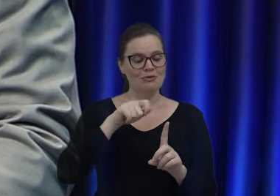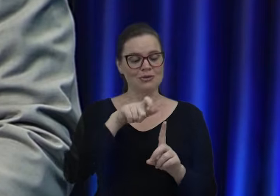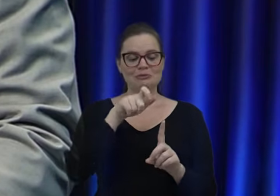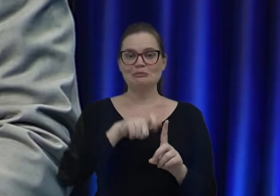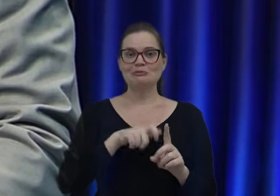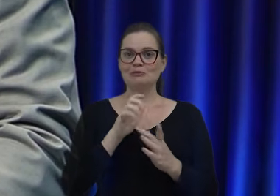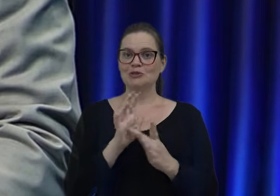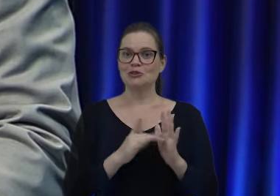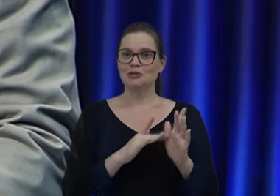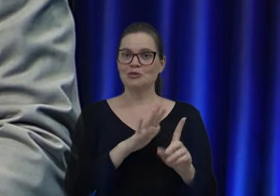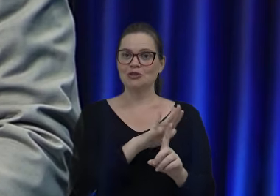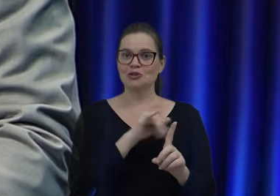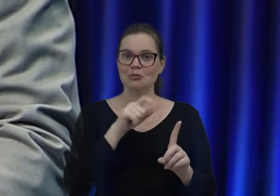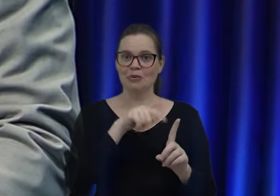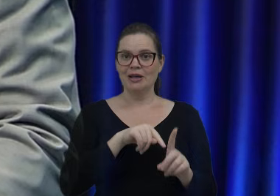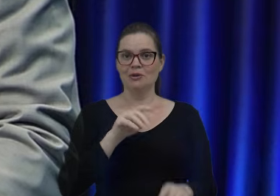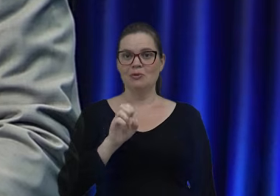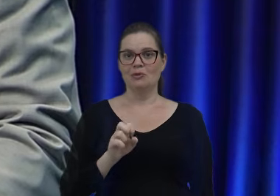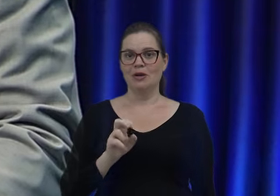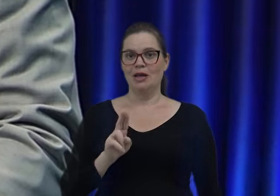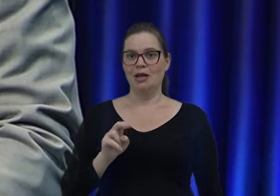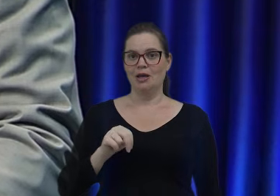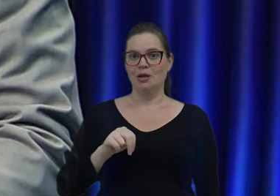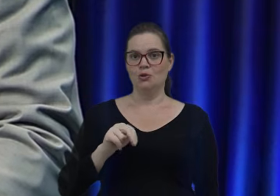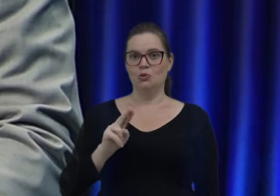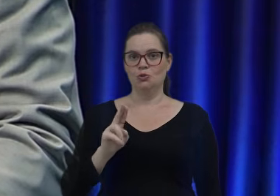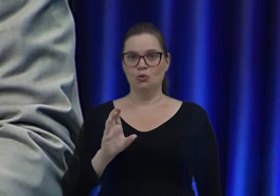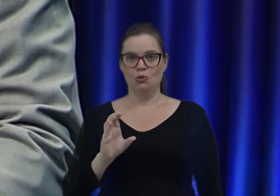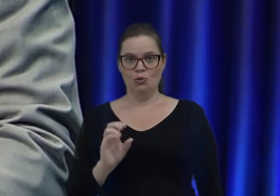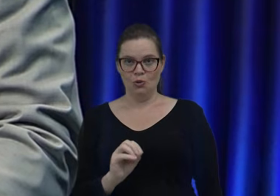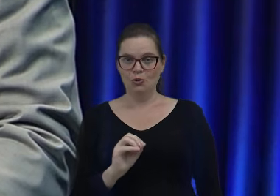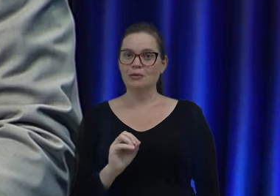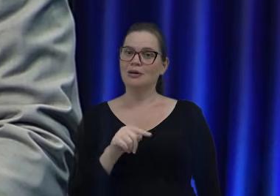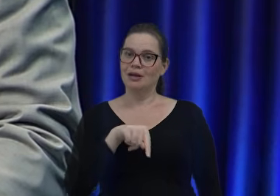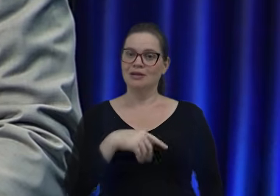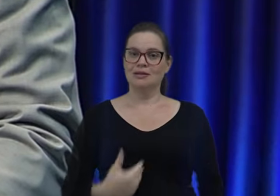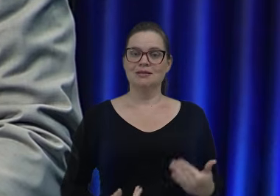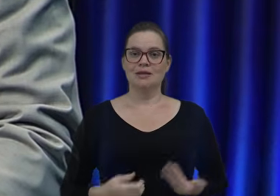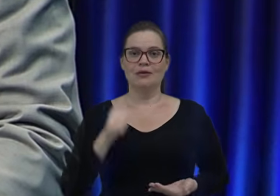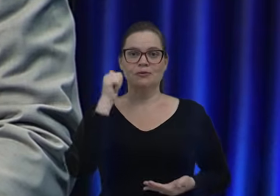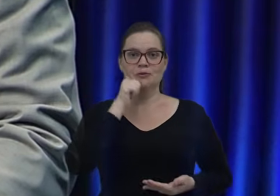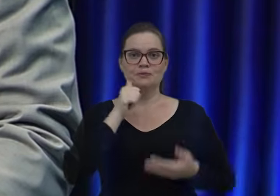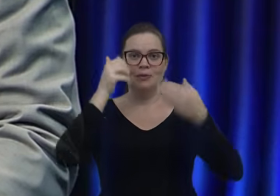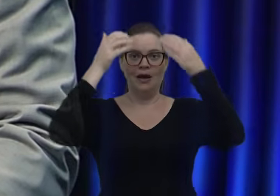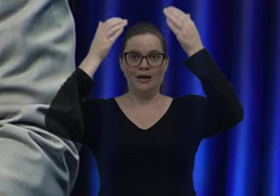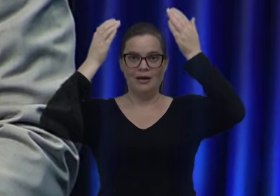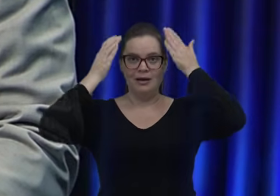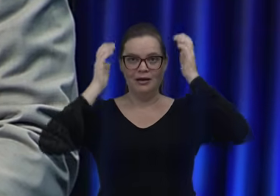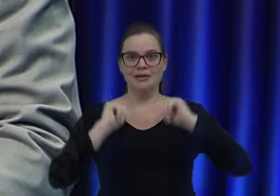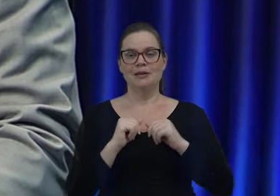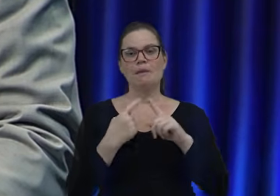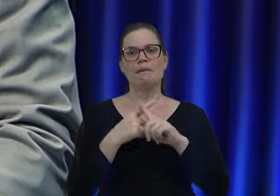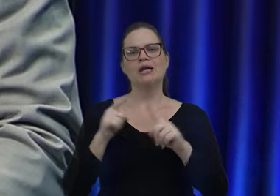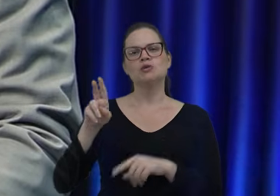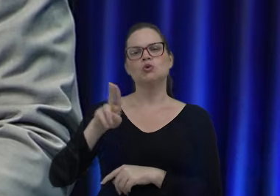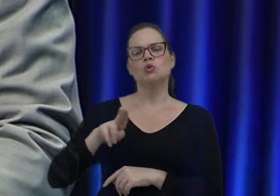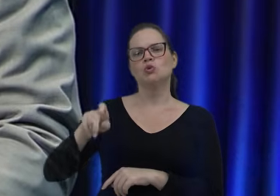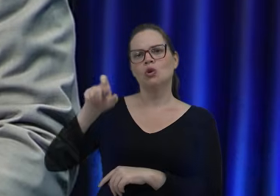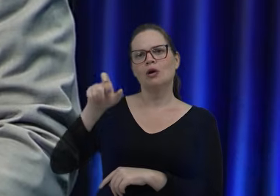que Deus usou Filipe, discípulo de Jesus, para